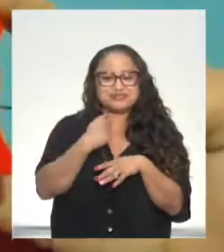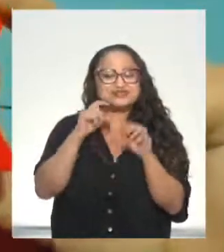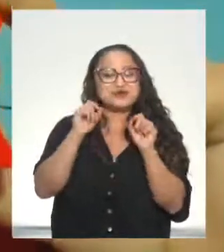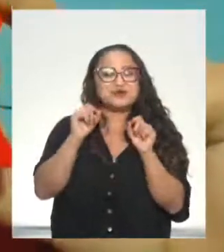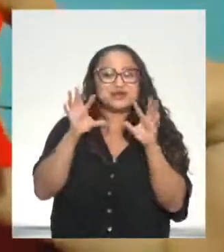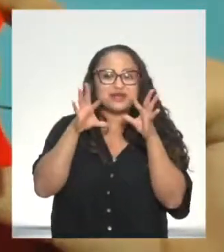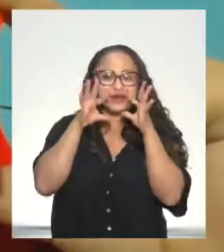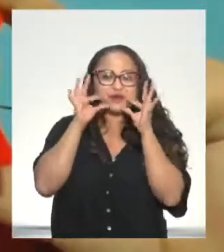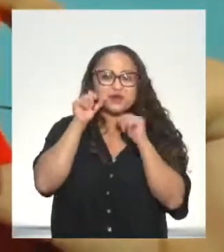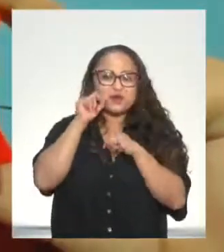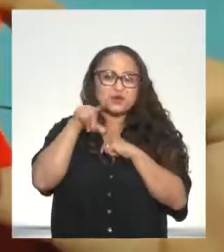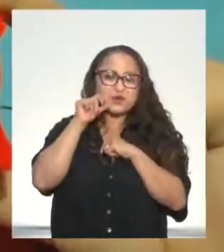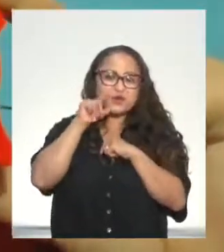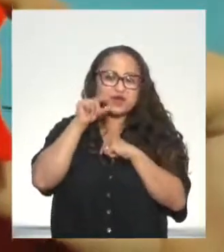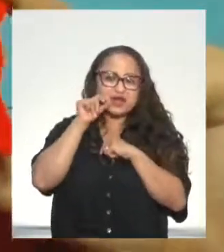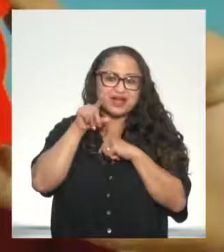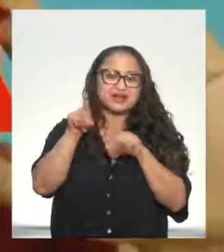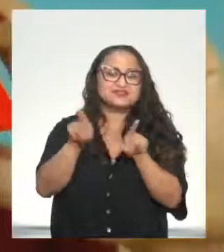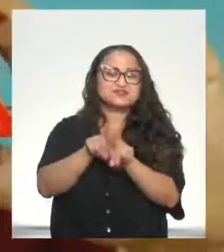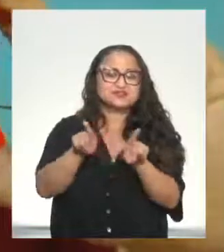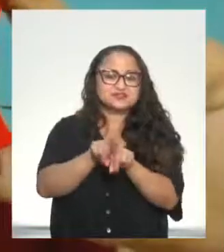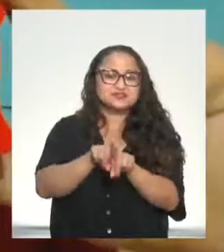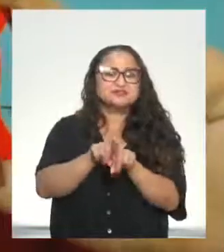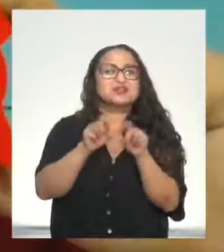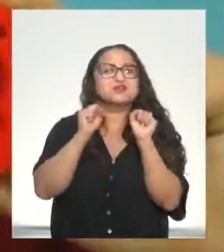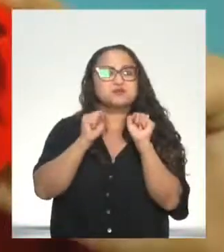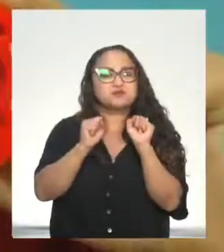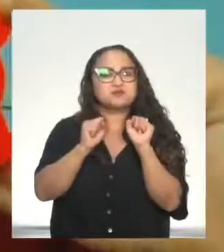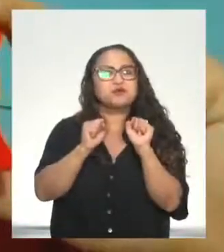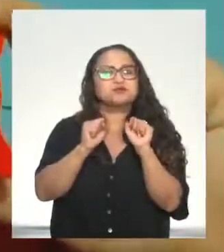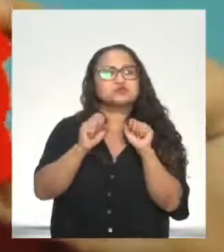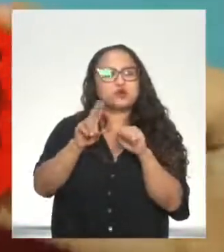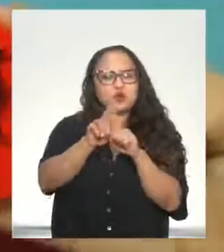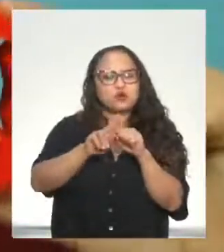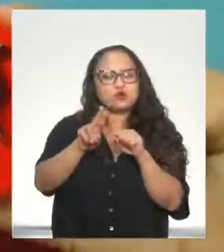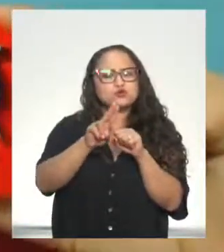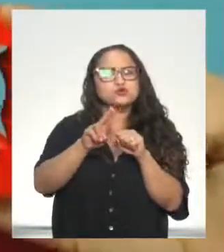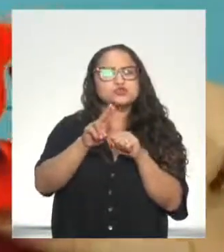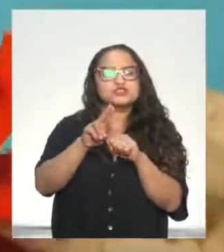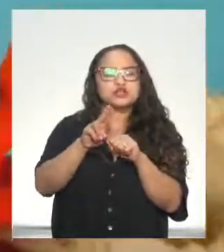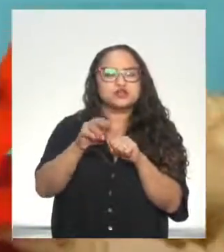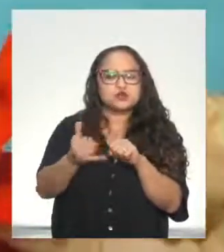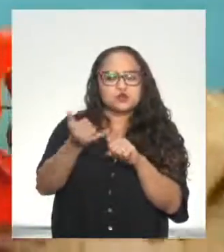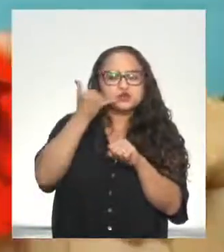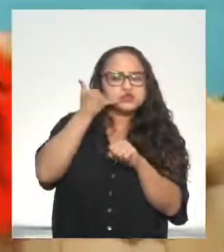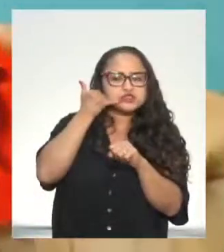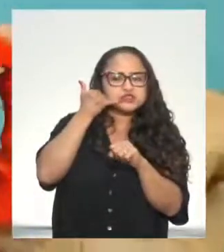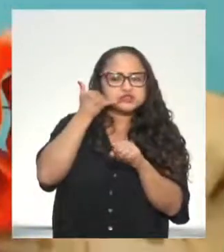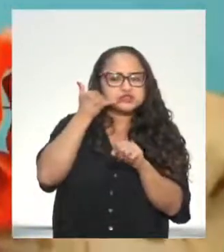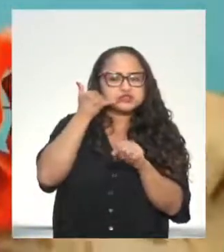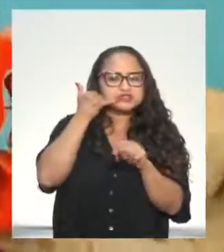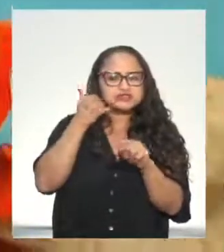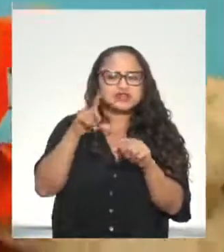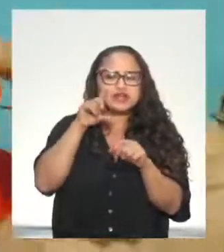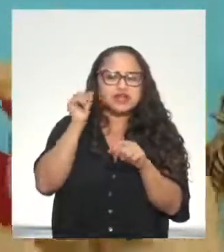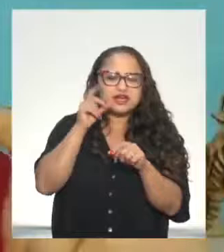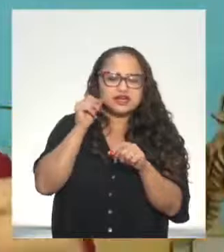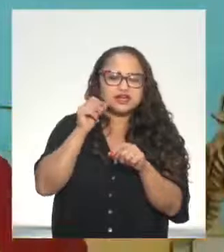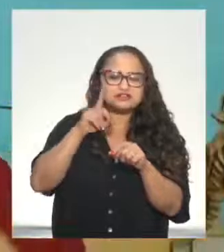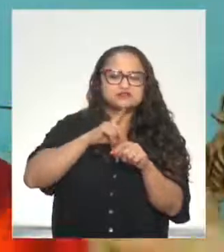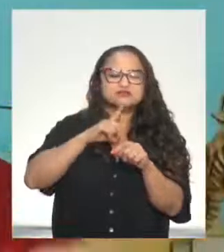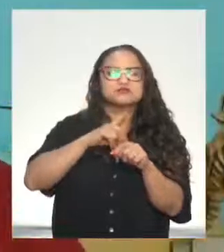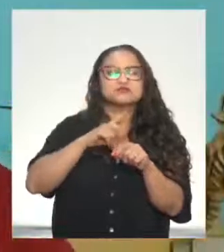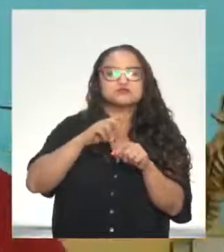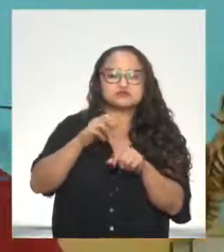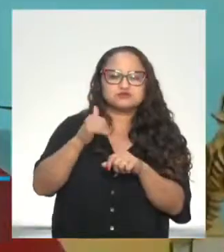gato, mas ele também é funcional, porque ele é um porta-celular. Quando você posiciona o celular aqui, o celular fica em